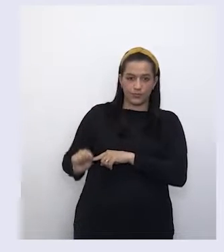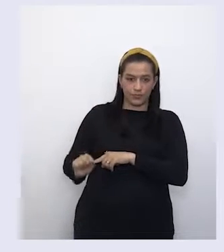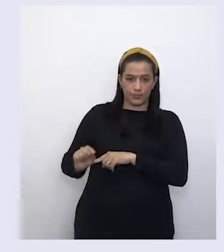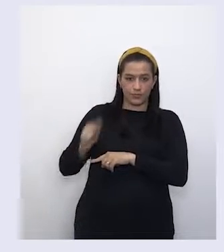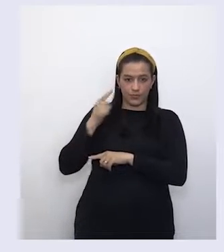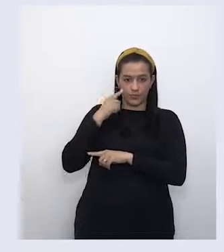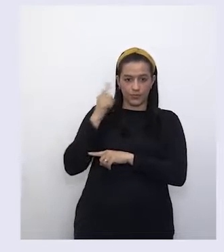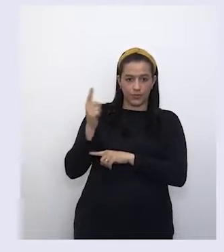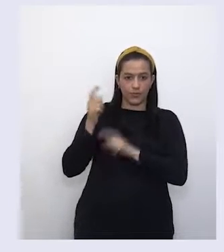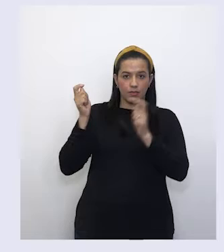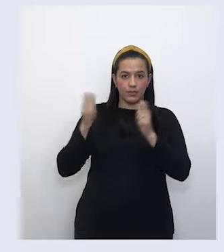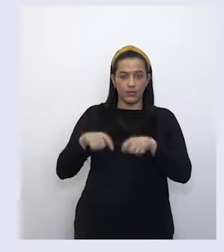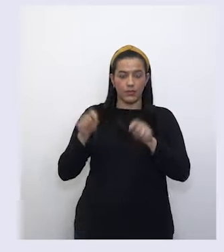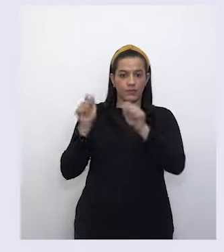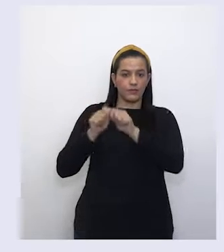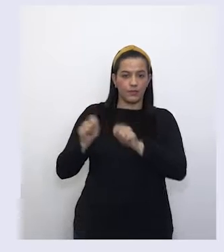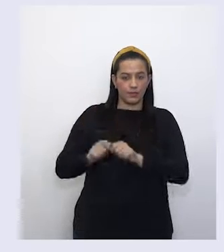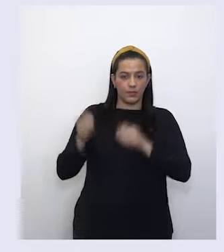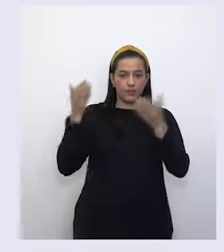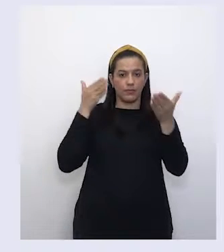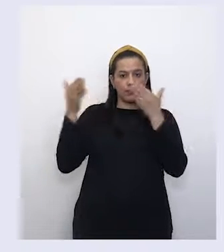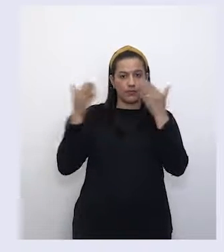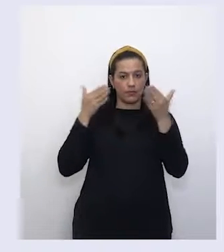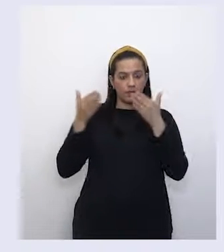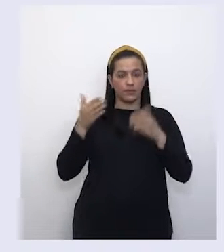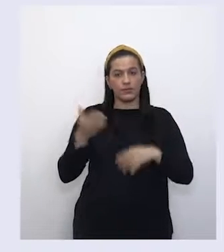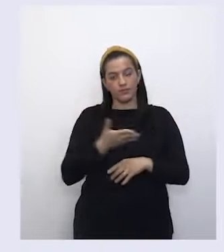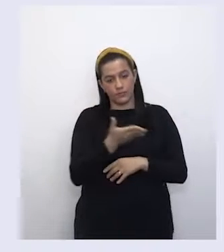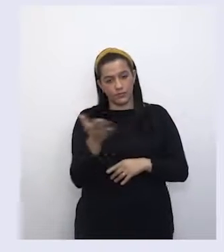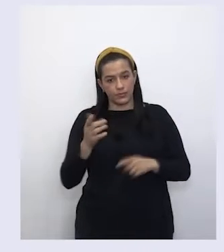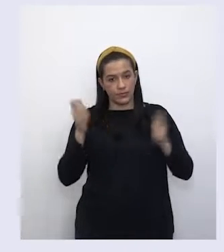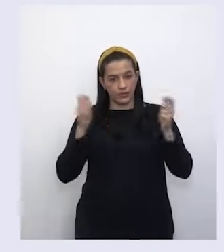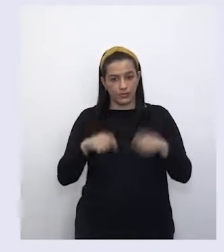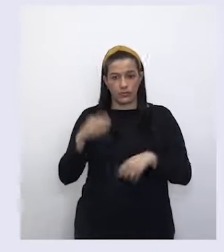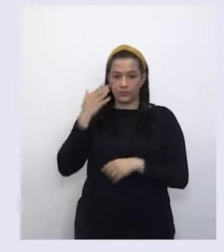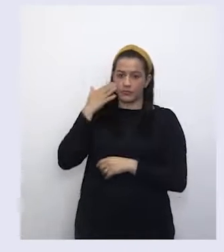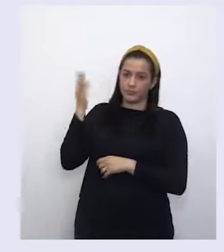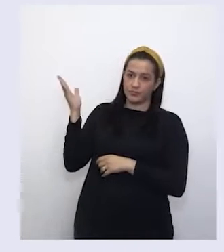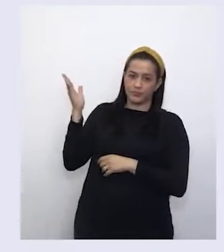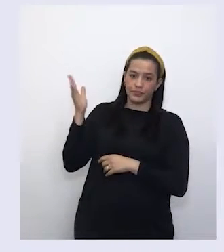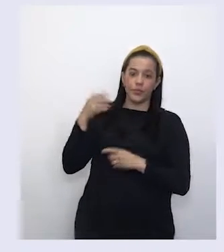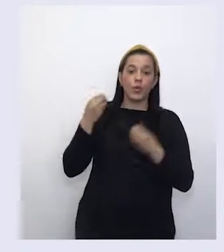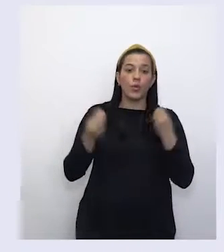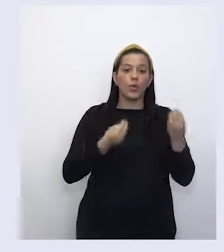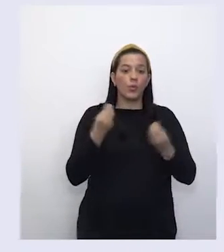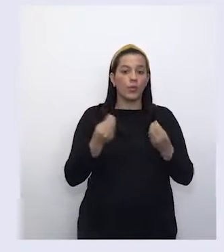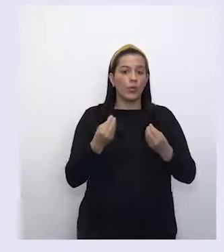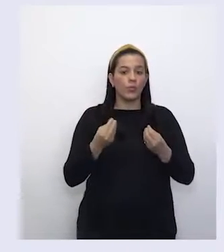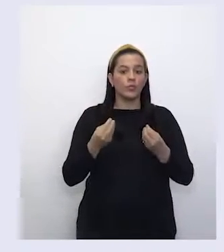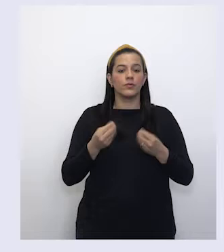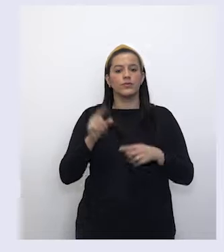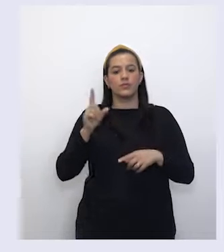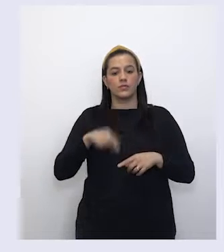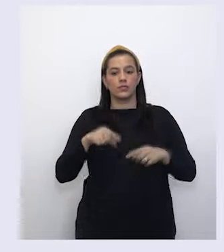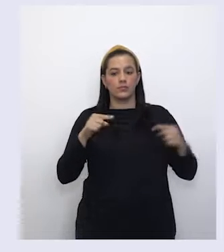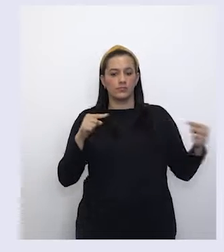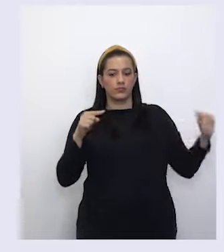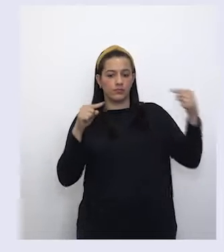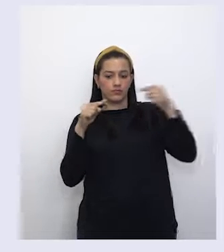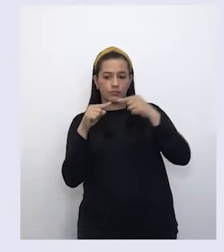em série e paralelo, como vocês podem observar. Como foi feito isso? Nós